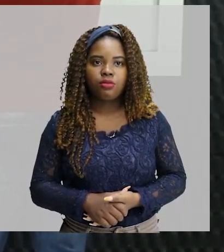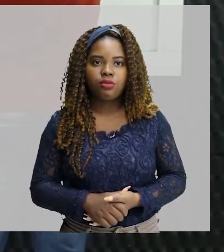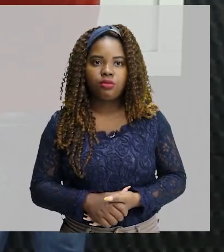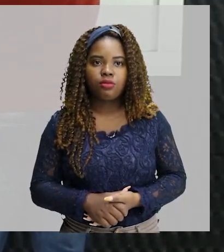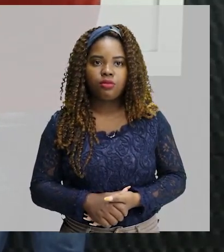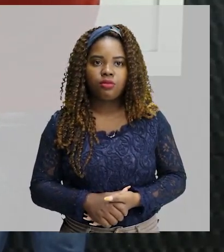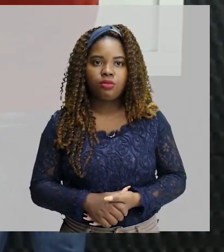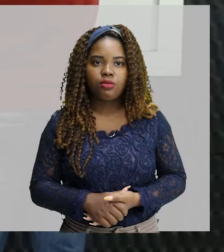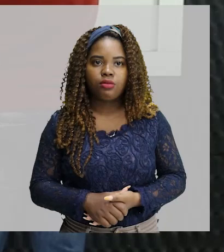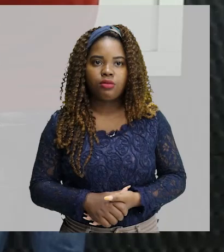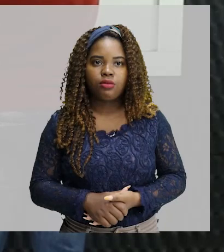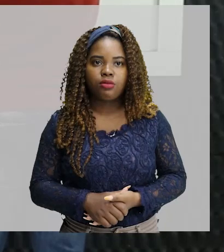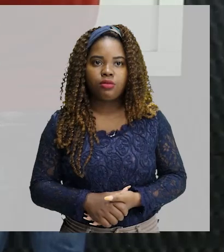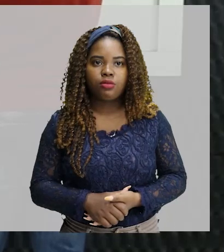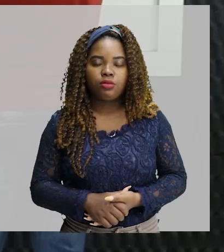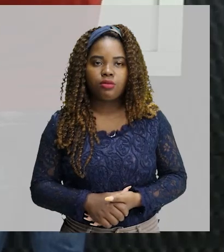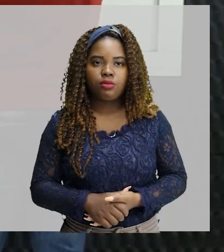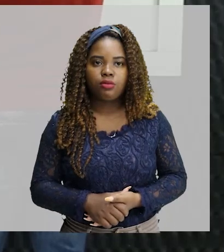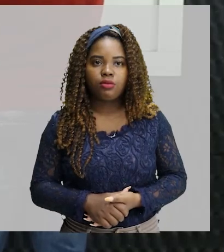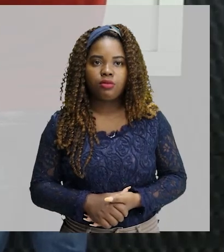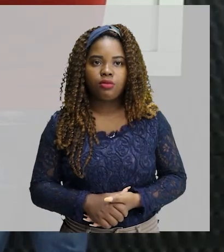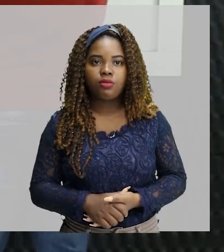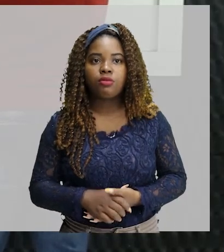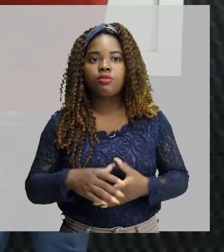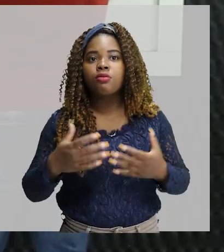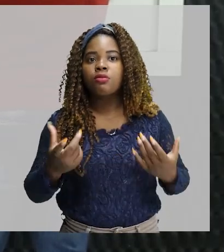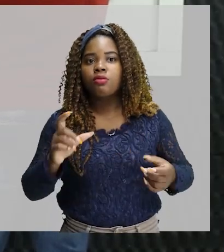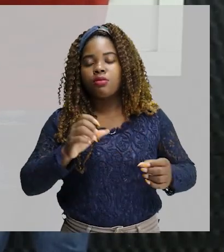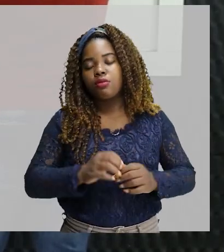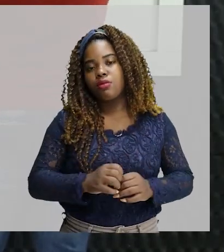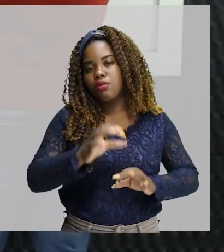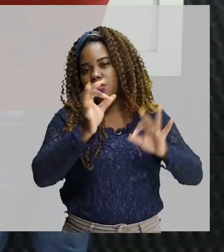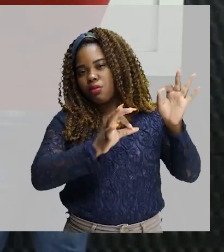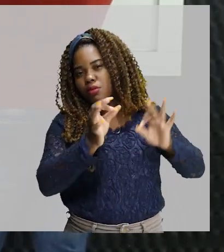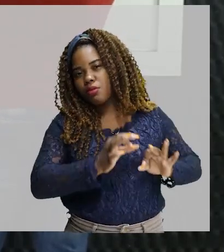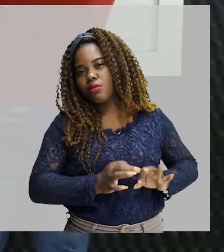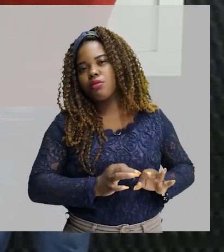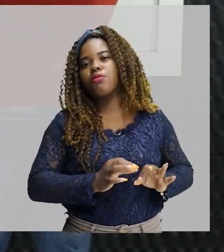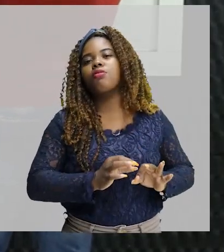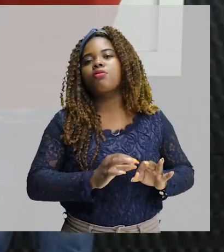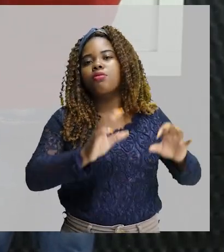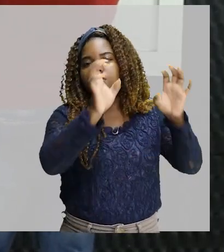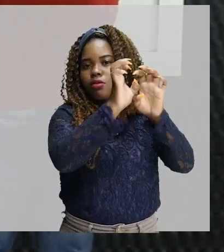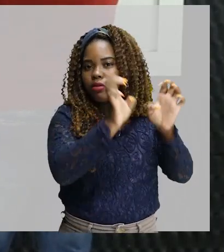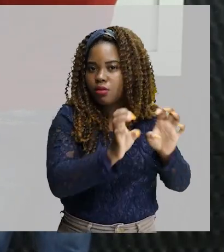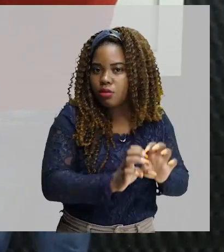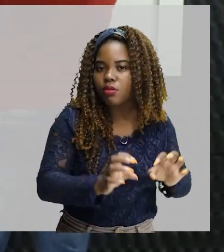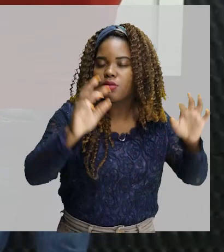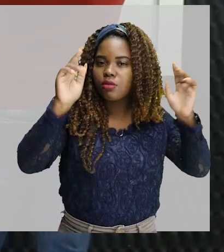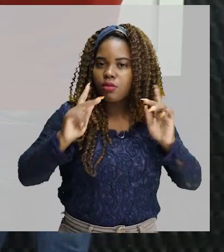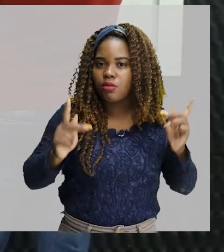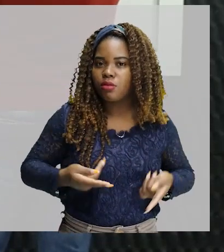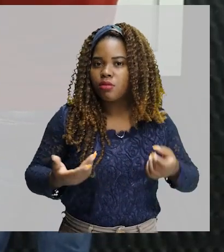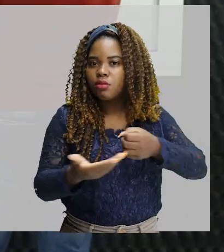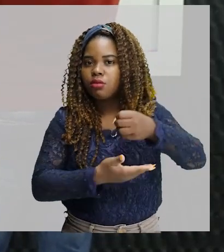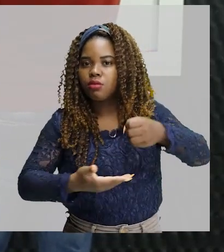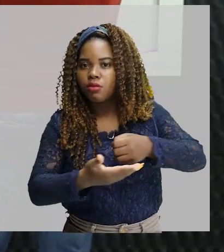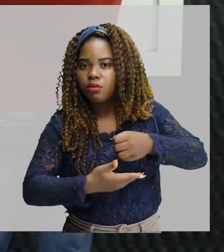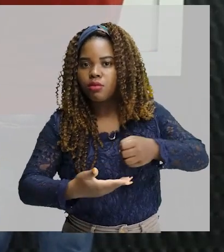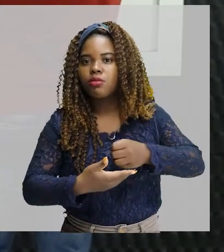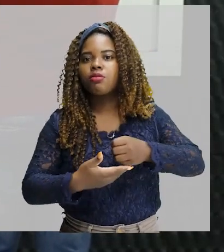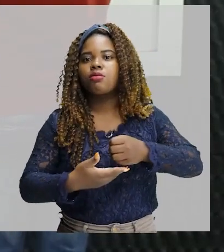Olha, então a constituição do ser humano, uma condição básica para o ser